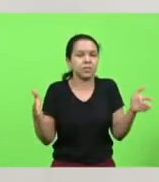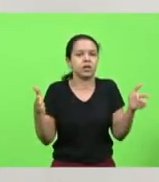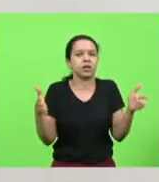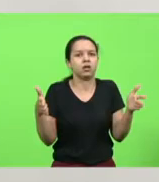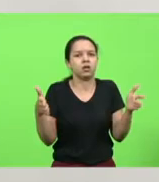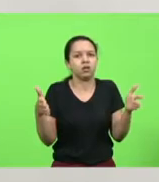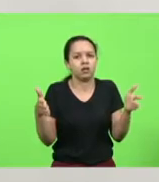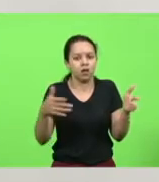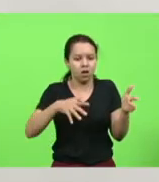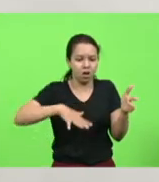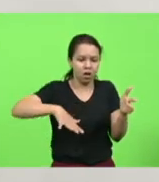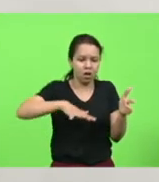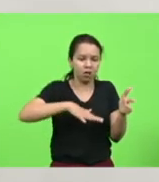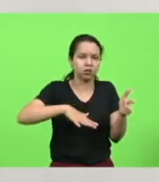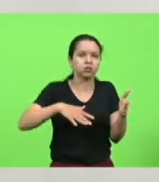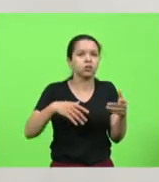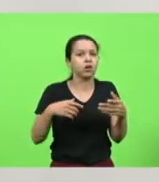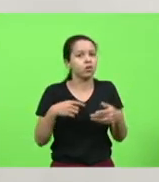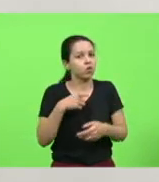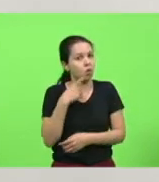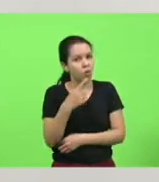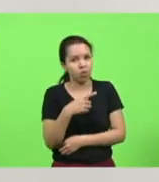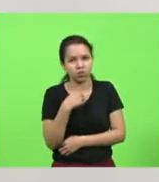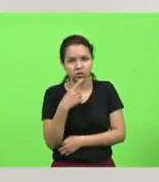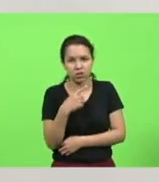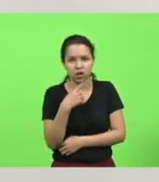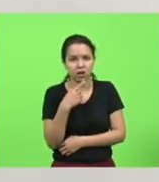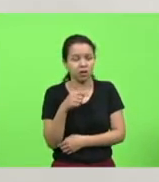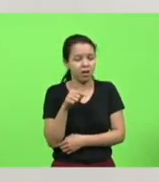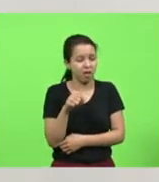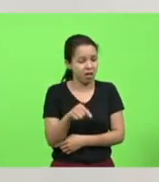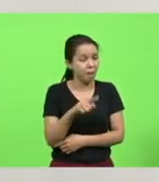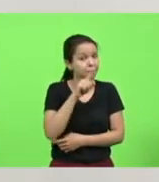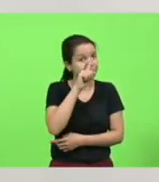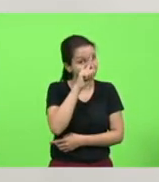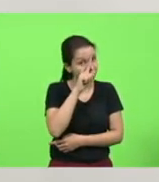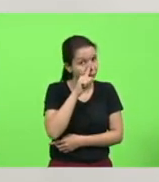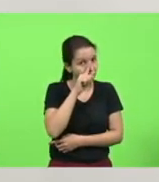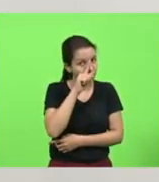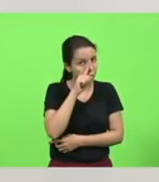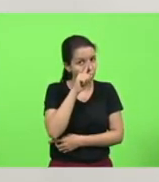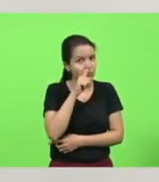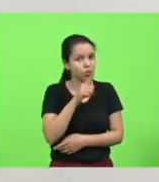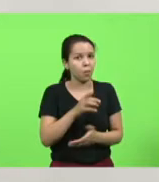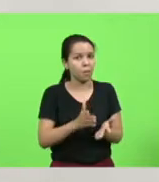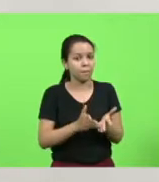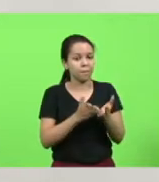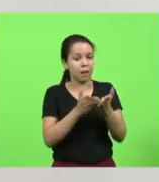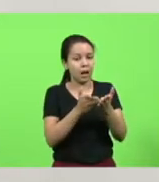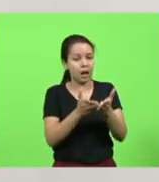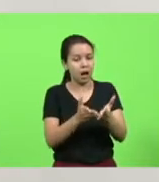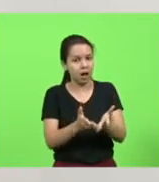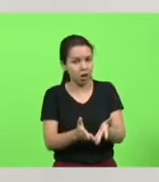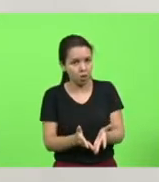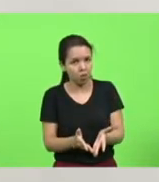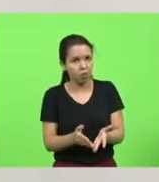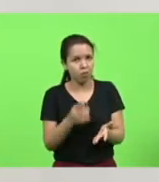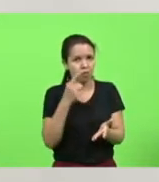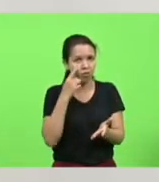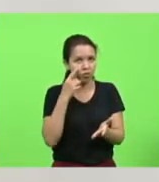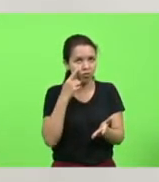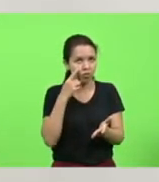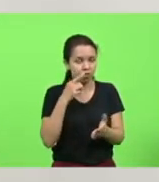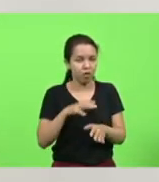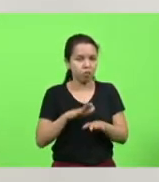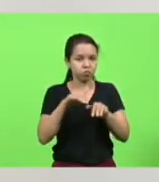aquele moles da barra, é inviável o terminal de Laguna, é perigoso. Então, trazer um barco de lá, e quando a gente olha aquela ondulação nas marés que